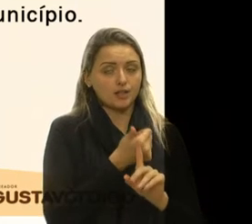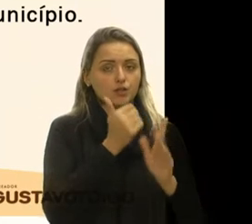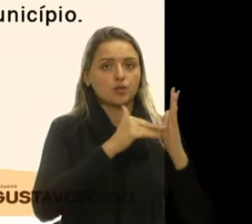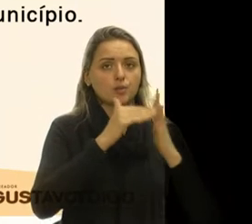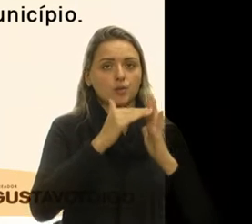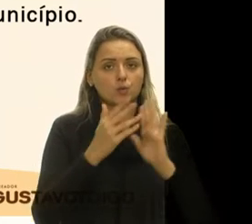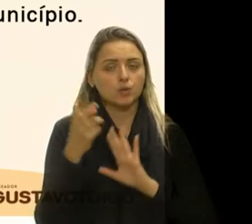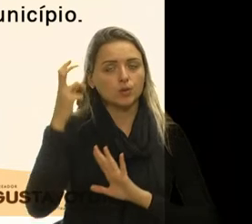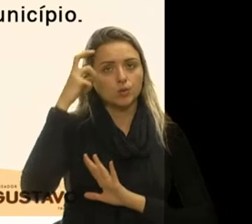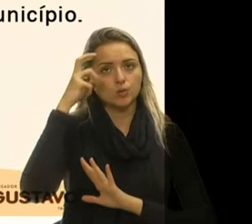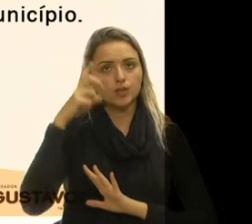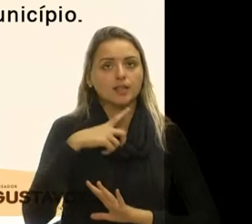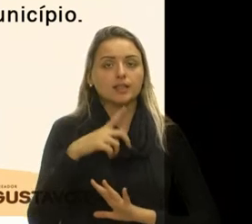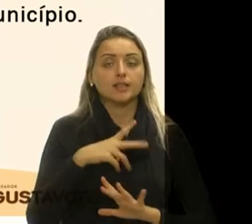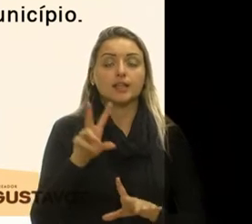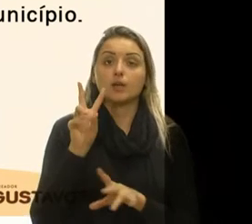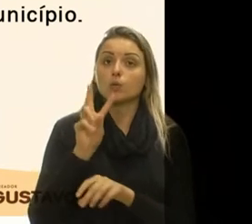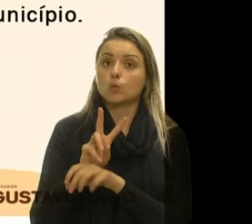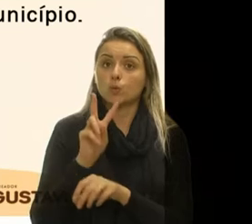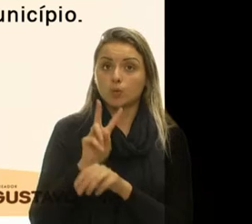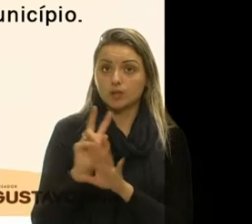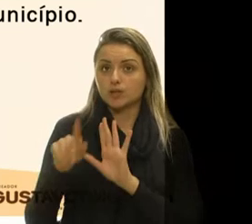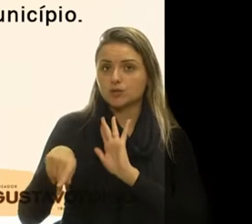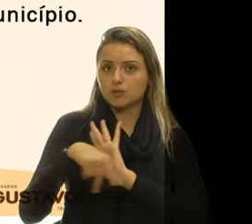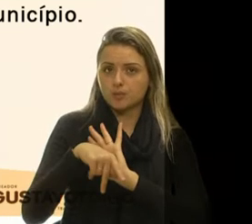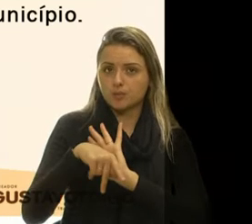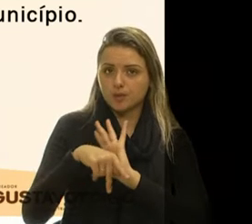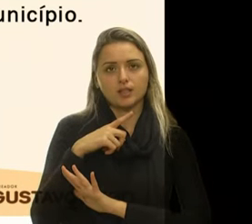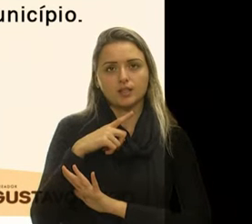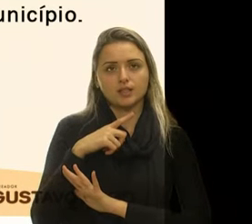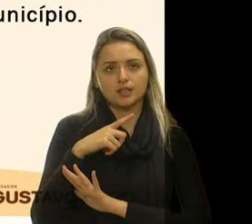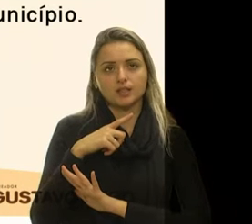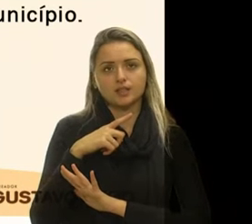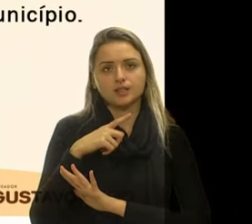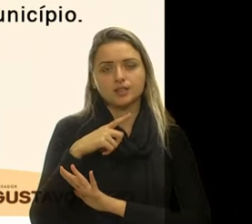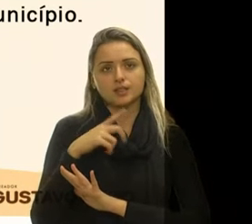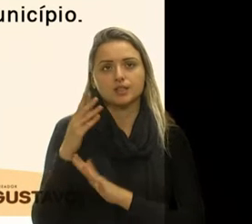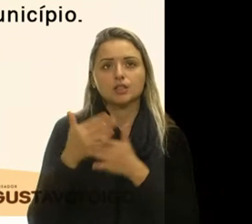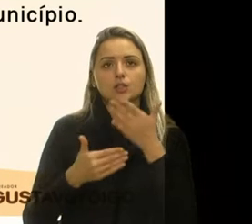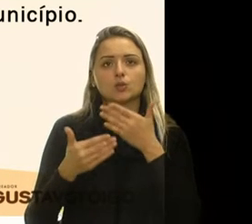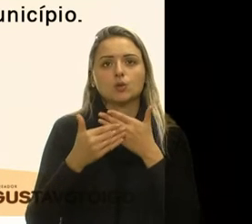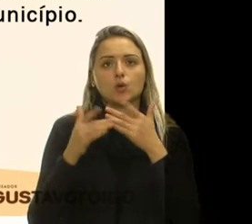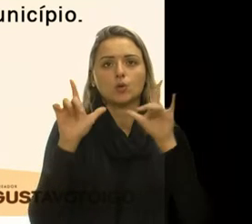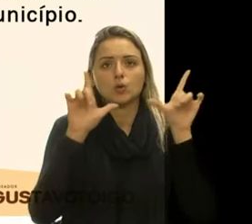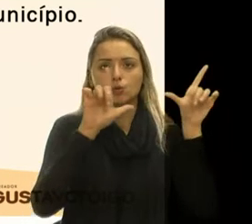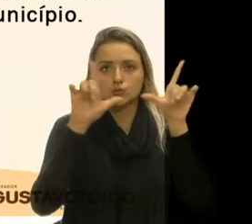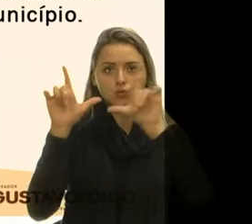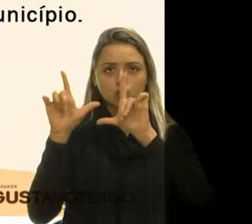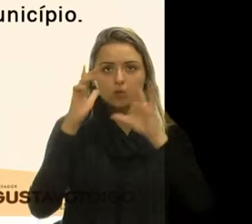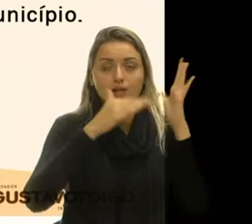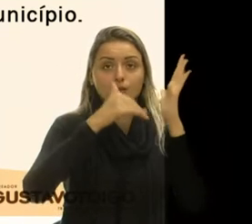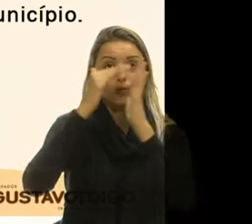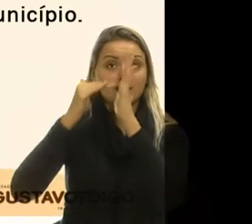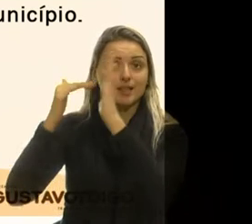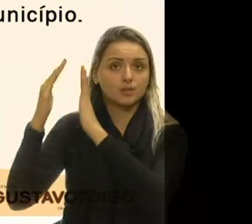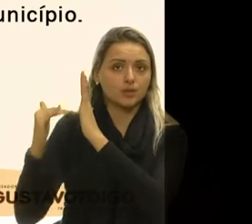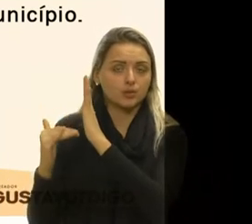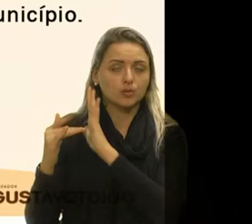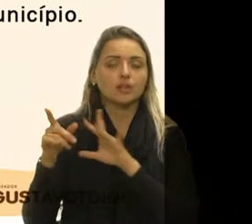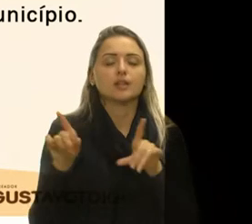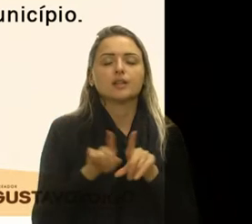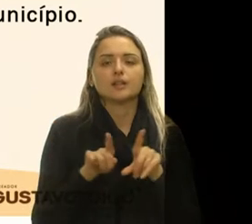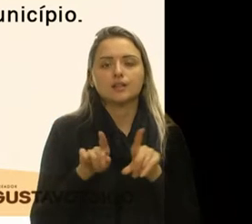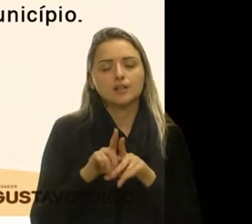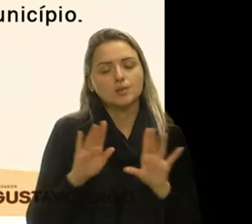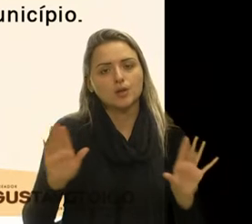cultural tenha uma proteção, né, e preservação desses quadros, dessas pinturas. E também promover